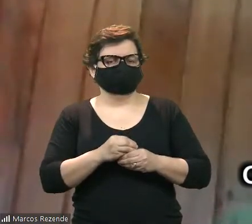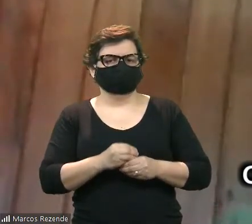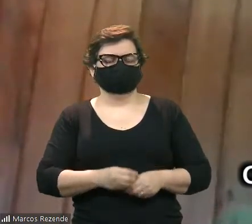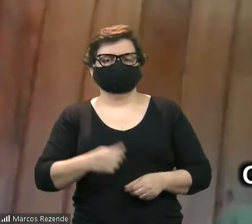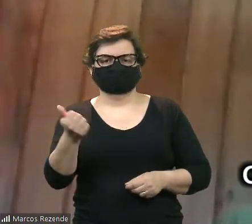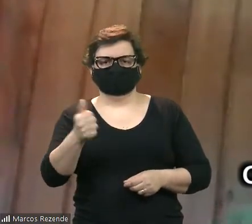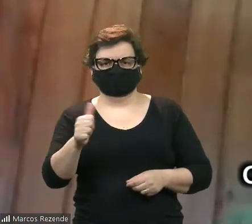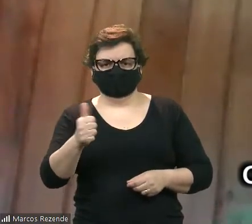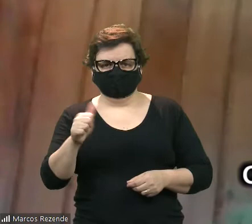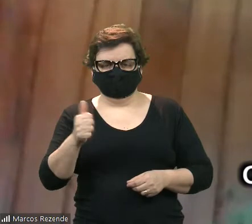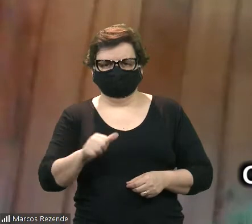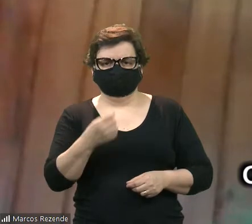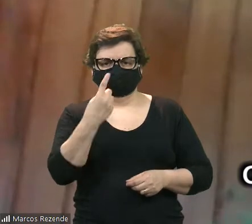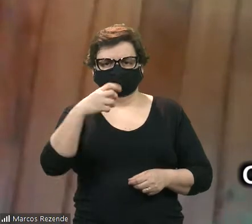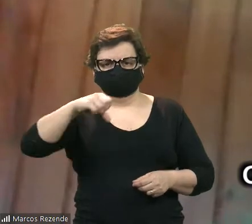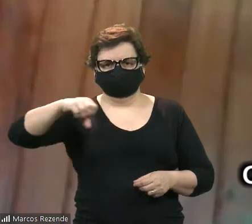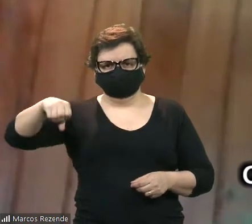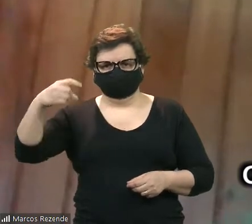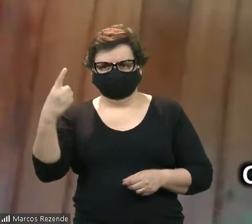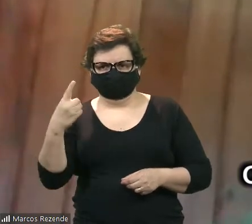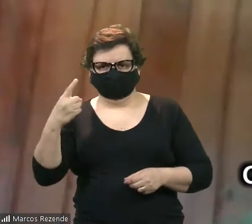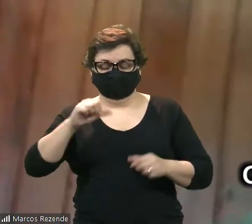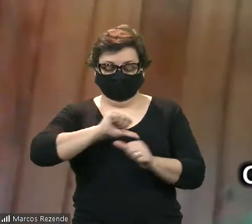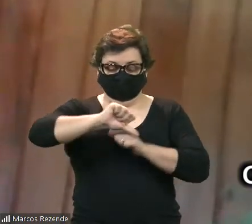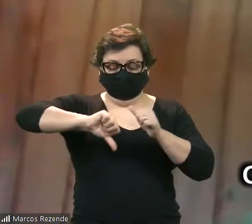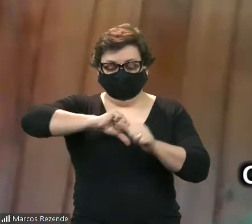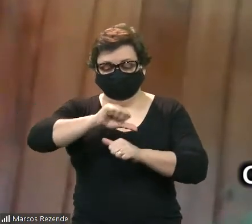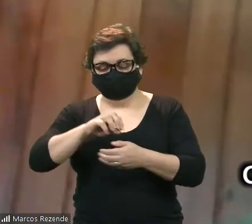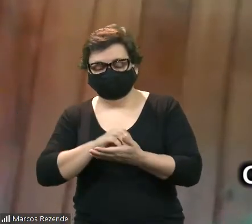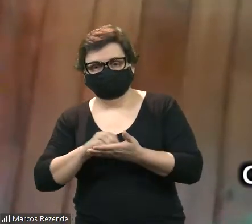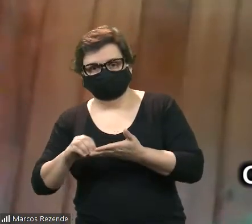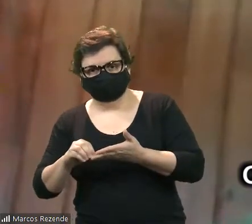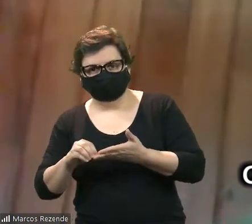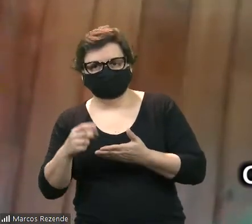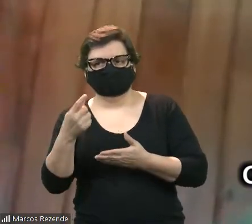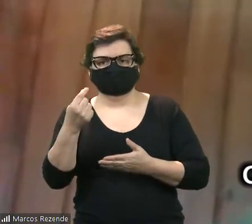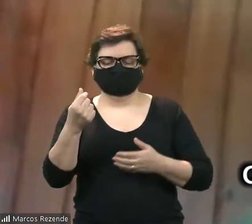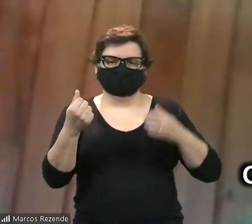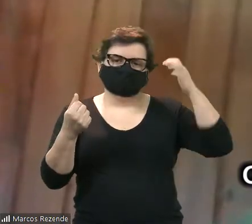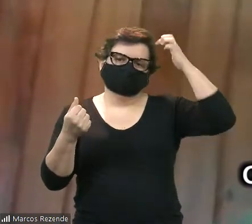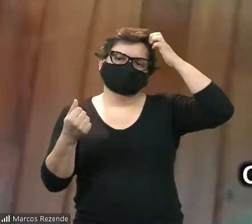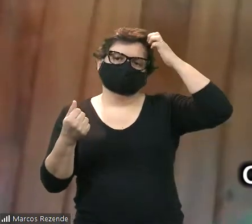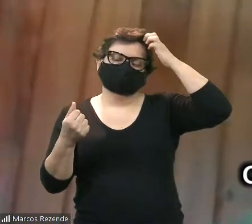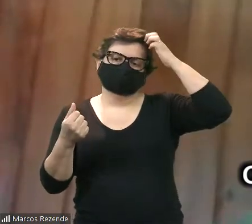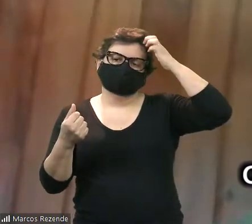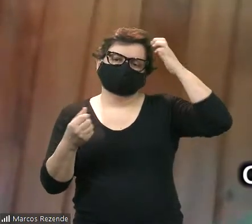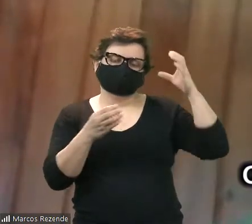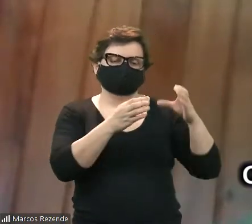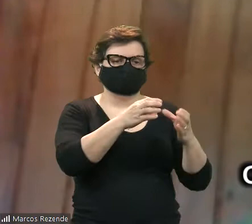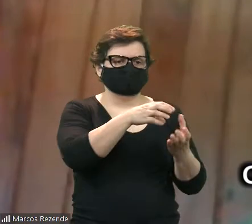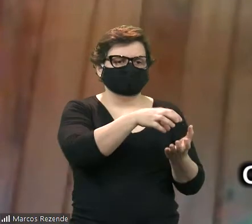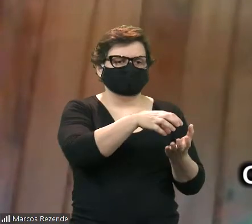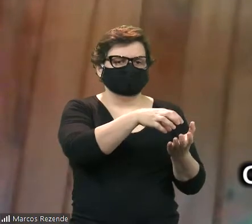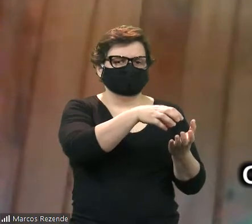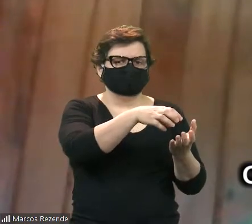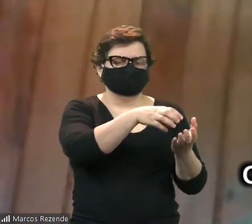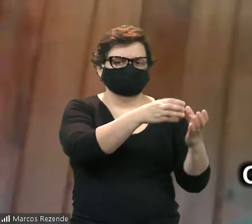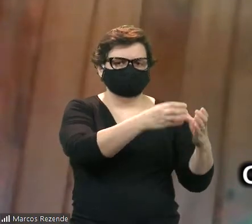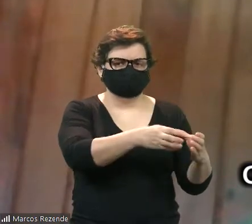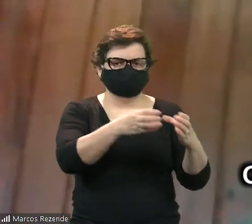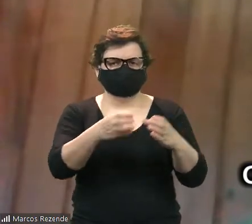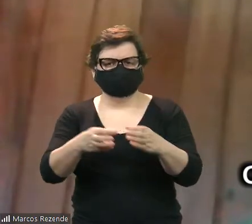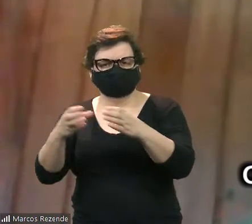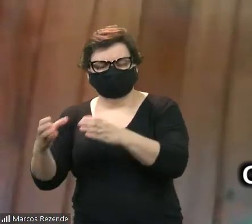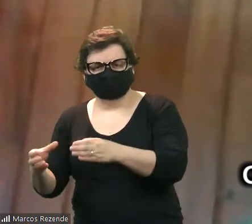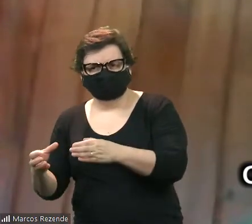11 de 1991, transferindo para a Secretaria Municipal da Fazenda as unidades Divisão de Fiscalização de